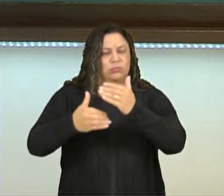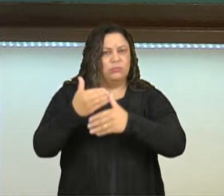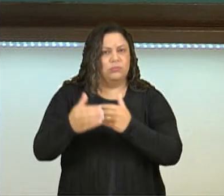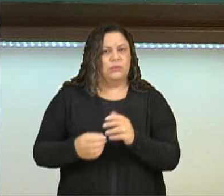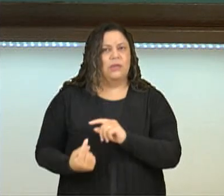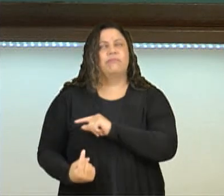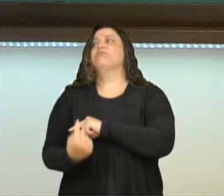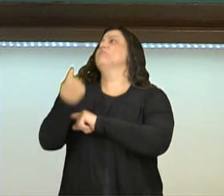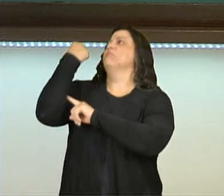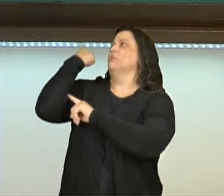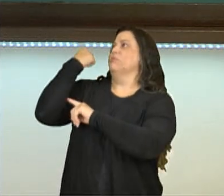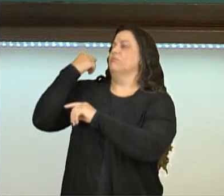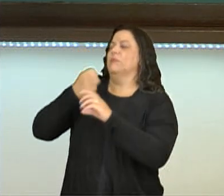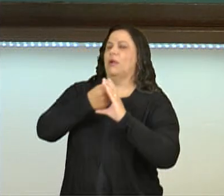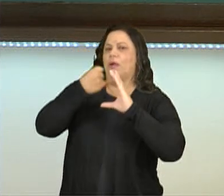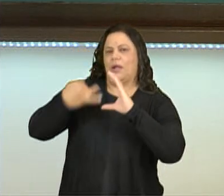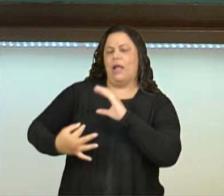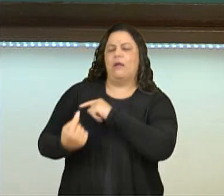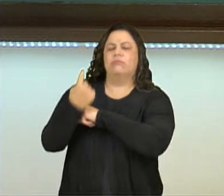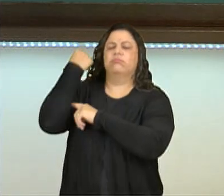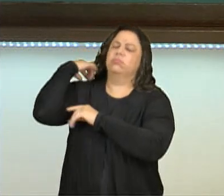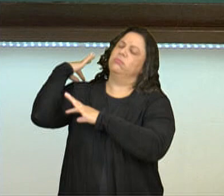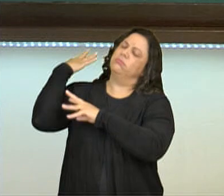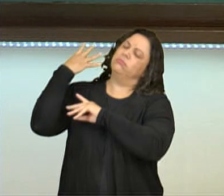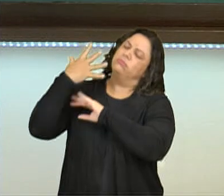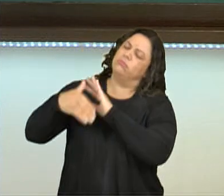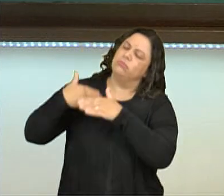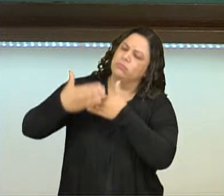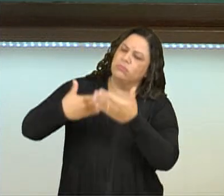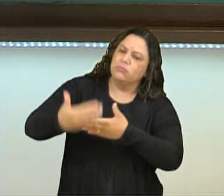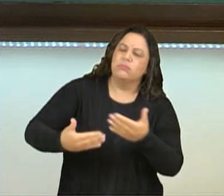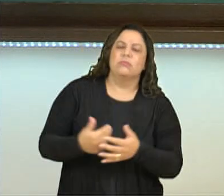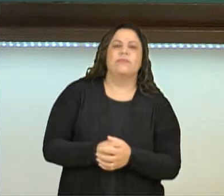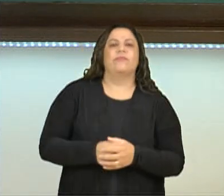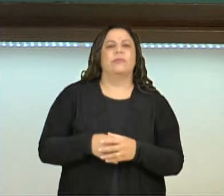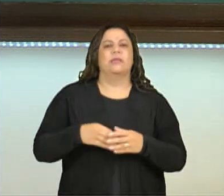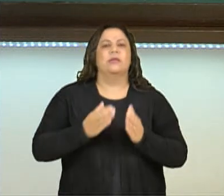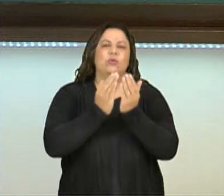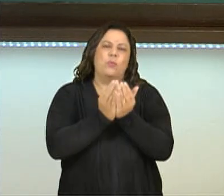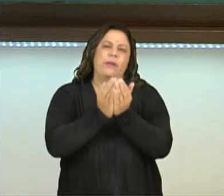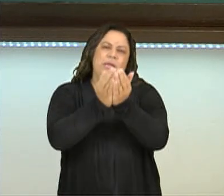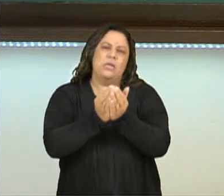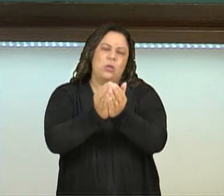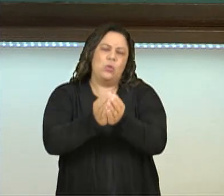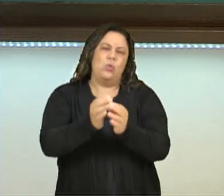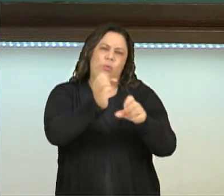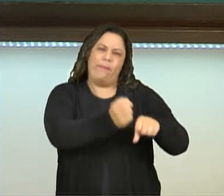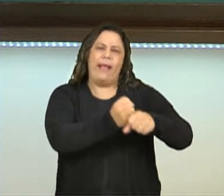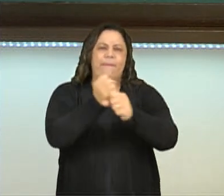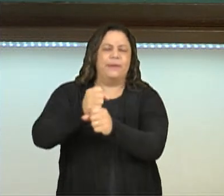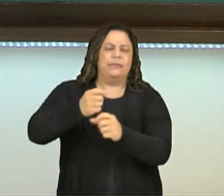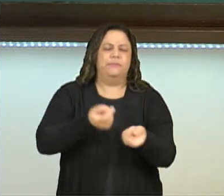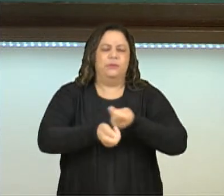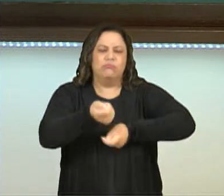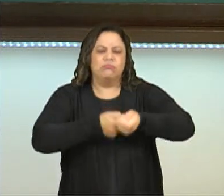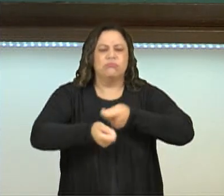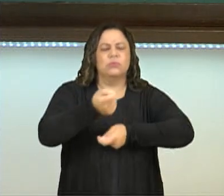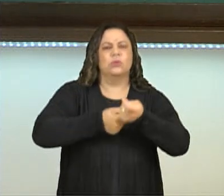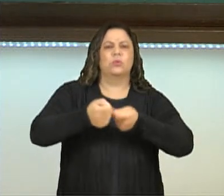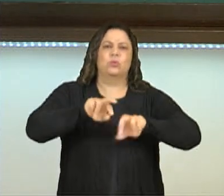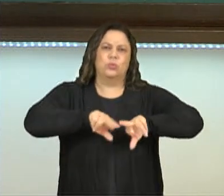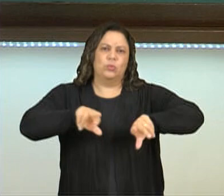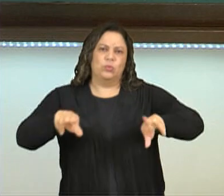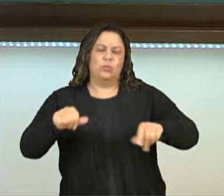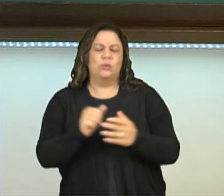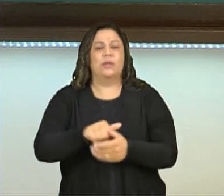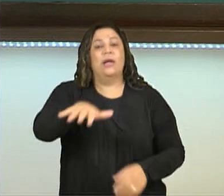os primórdios da nossa comunicação mundial, que é do período das grandes navegações. E isso se faz de maneira geral aos